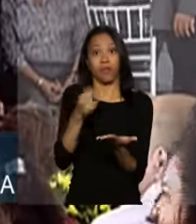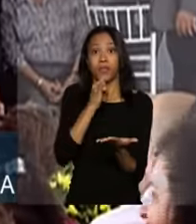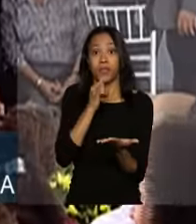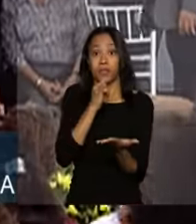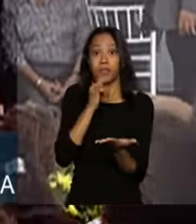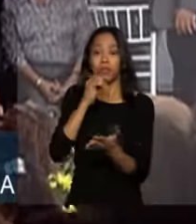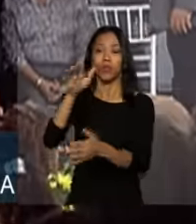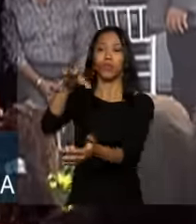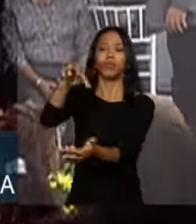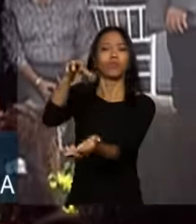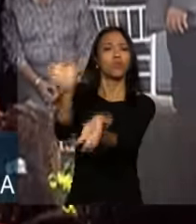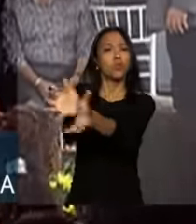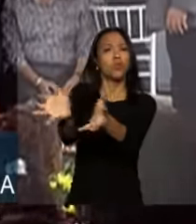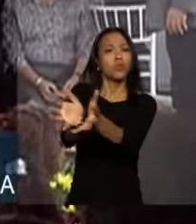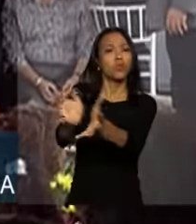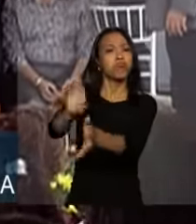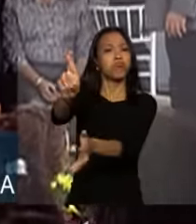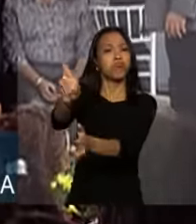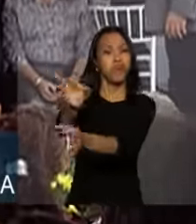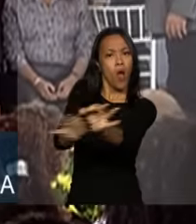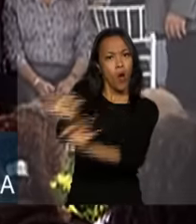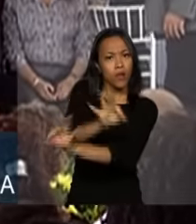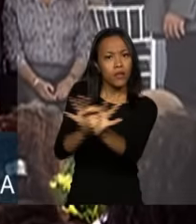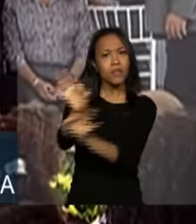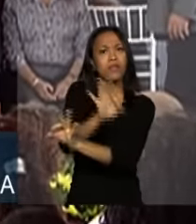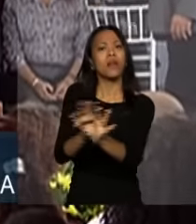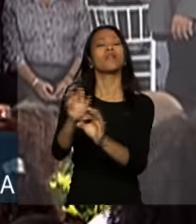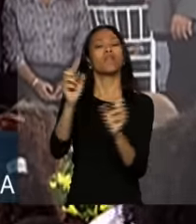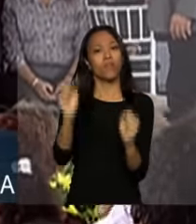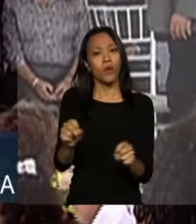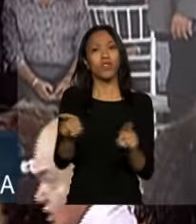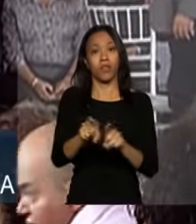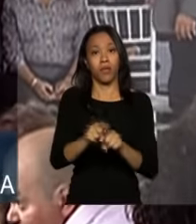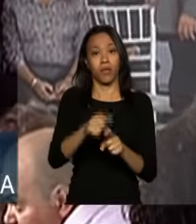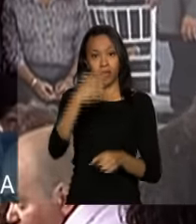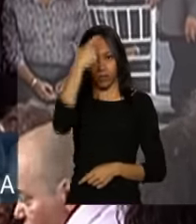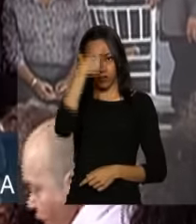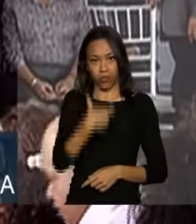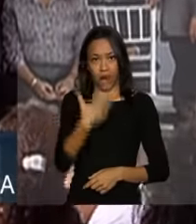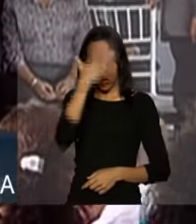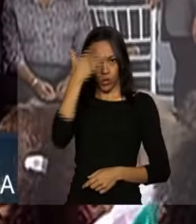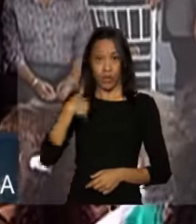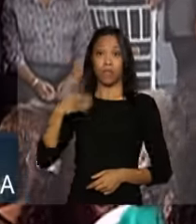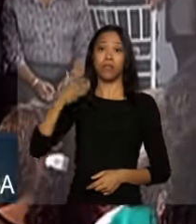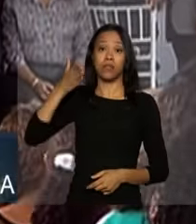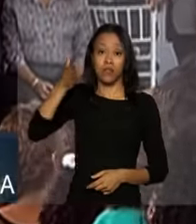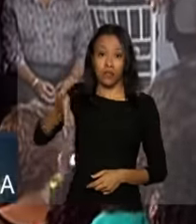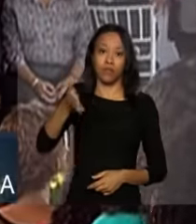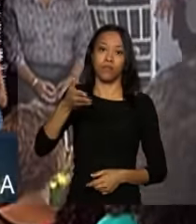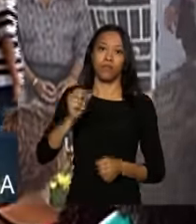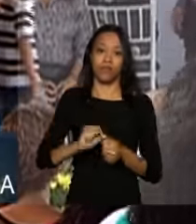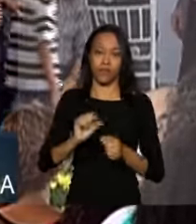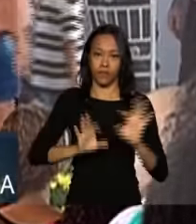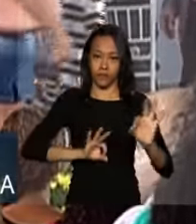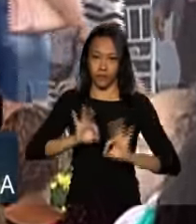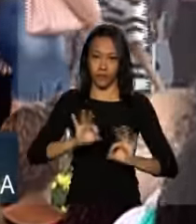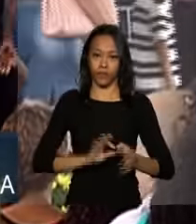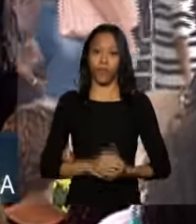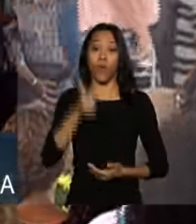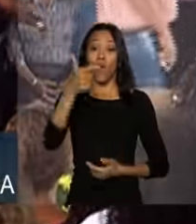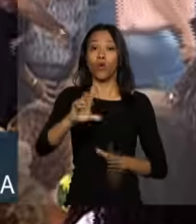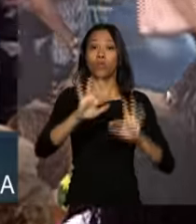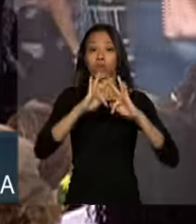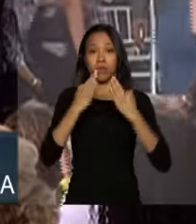entidade organizadora, é possível também contratar de forma individual. Ana Paula Santana da Silva e família